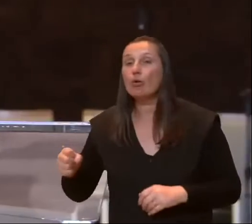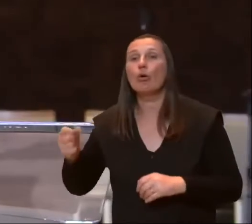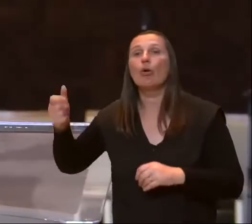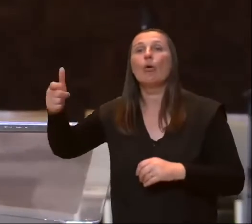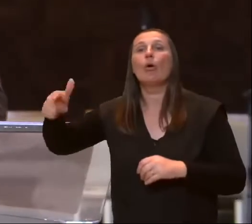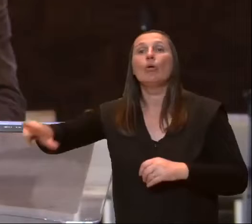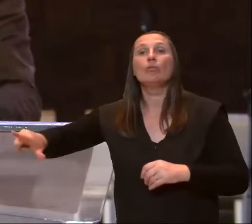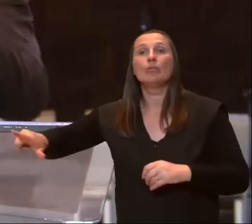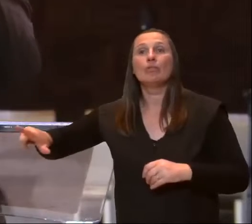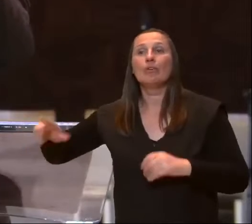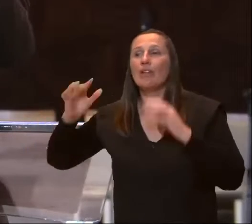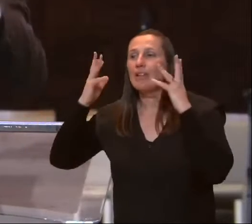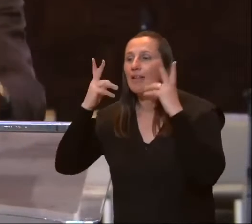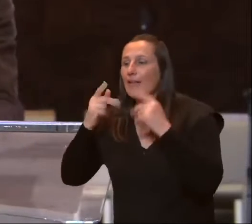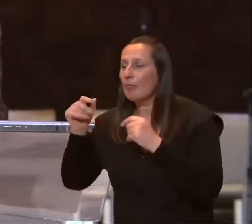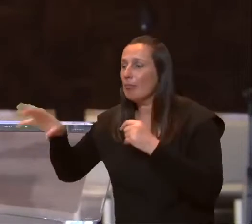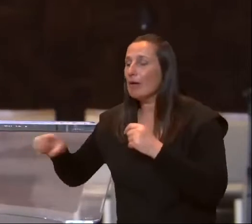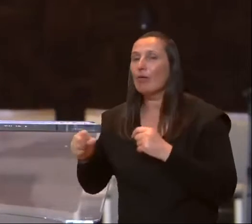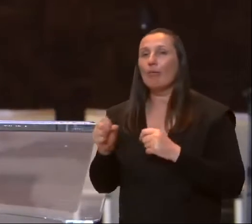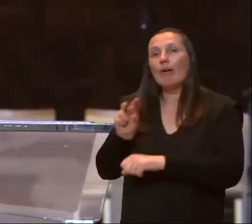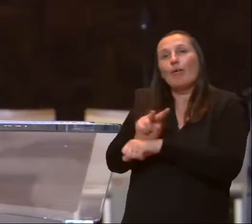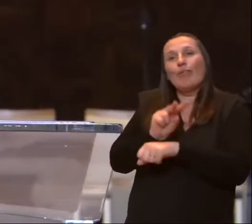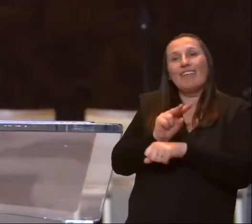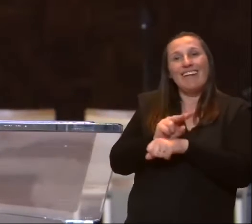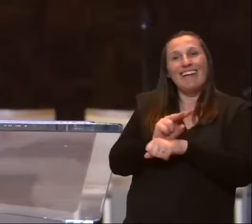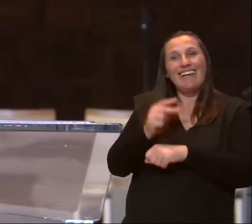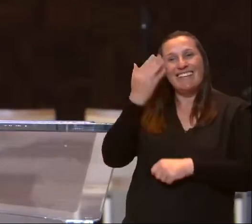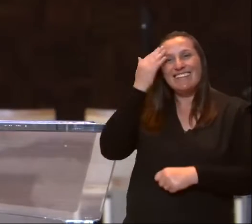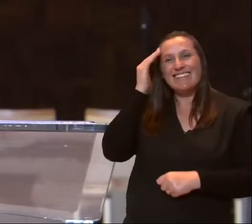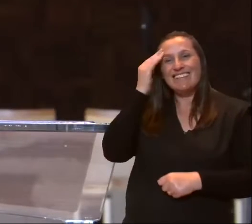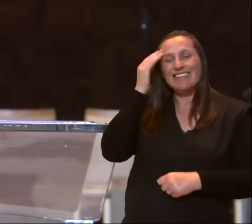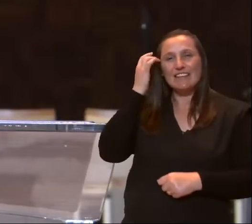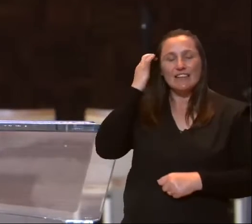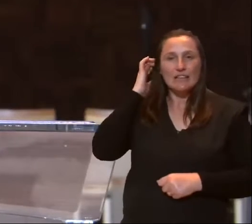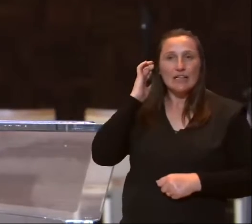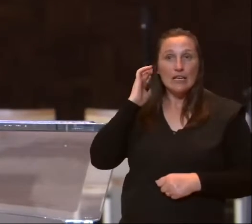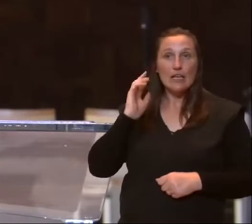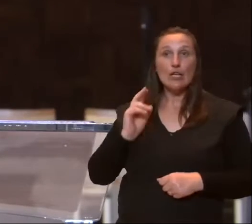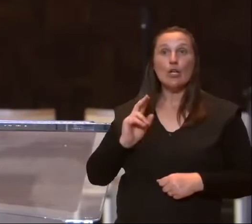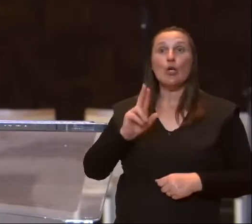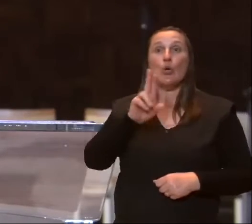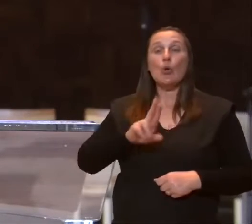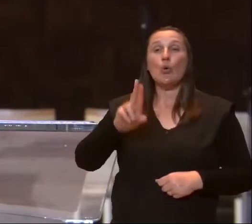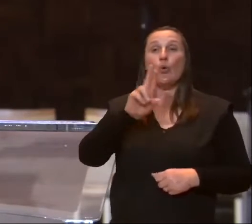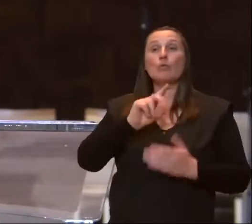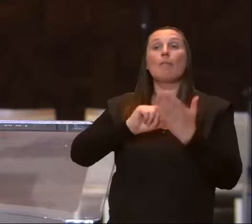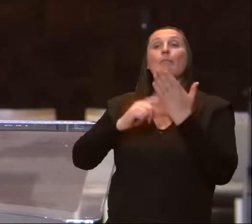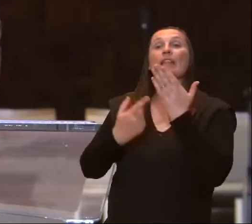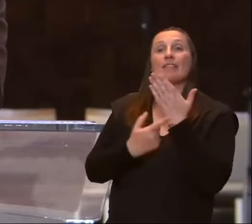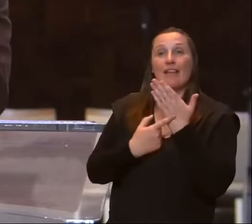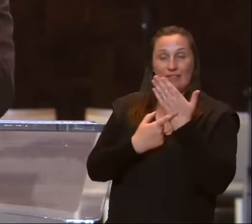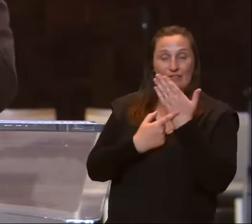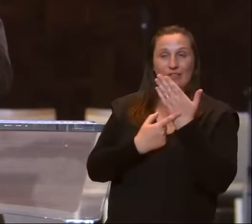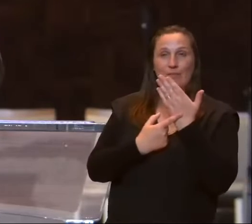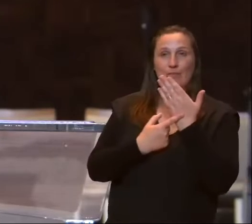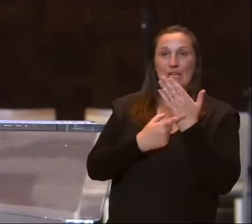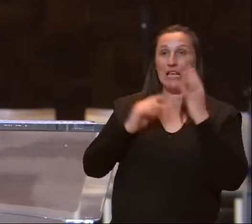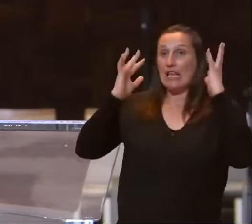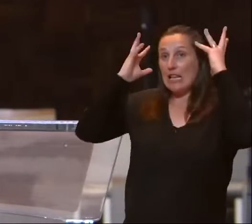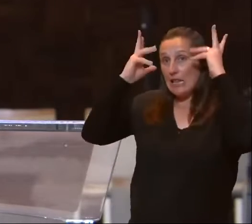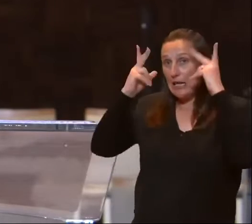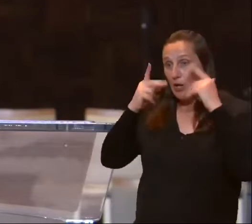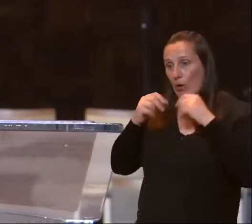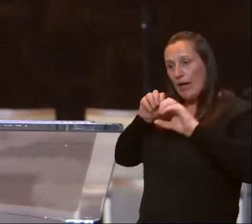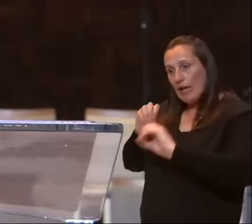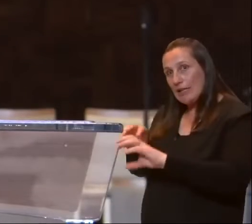falando aqui dos príncipes de Israel. Ele usa uma figura de linguagem. Assim como a leoa prepara o leãozinho,